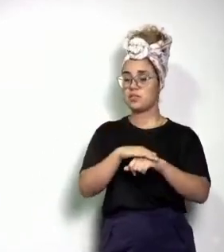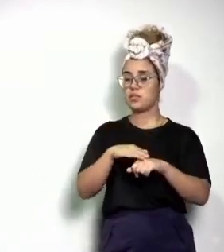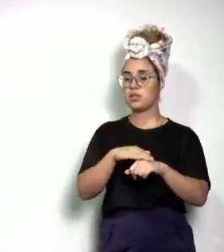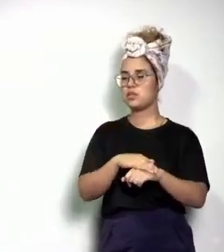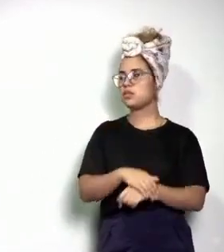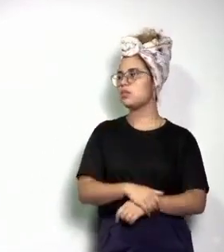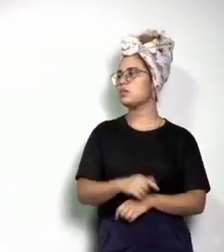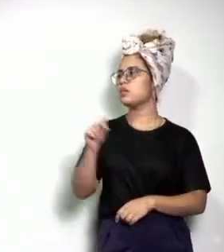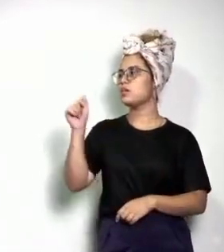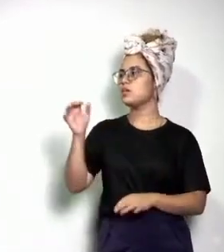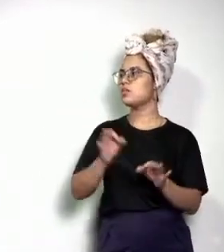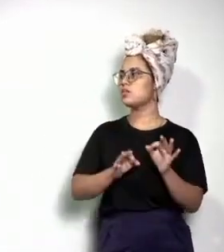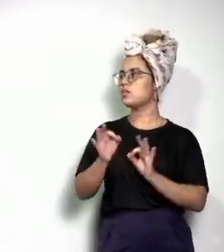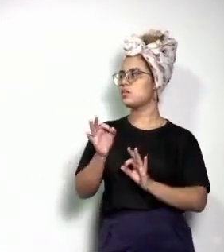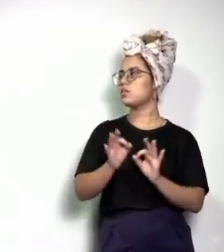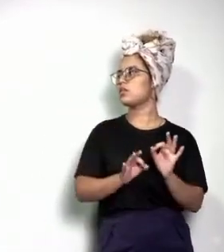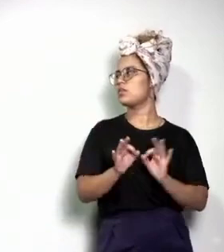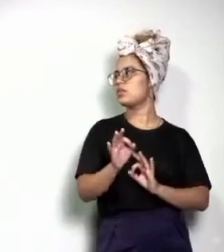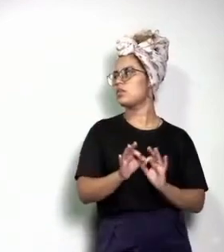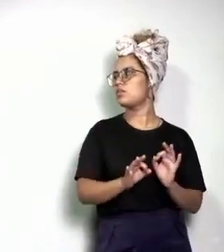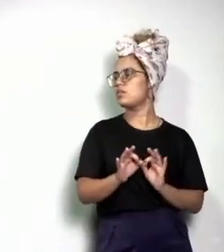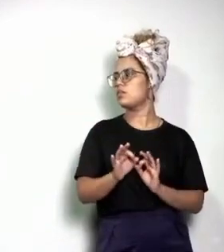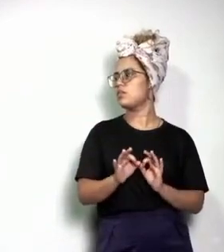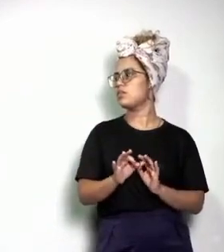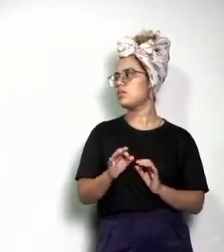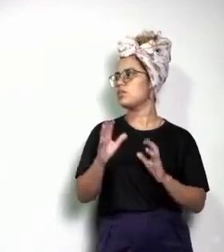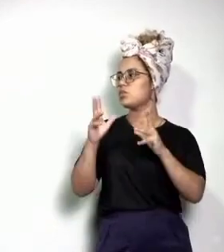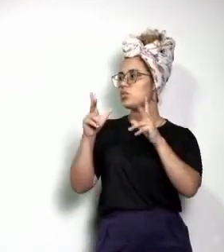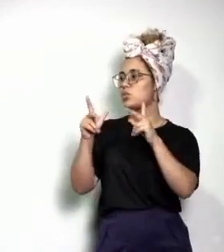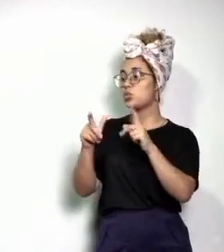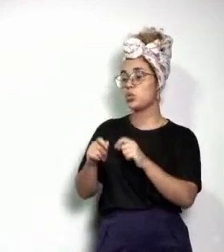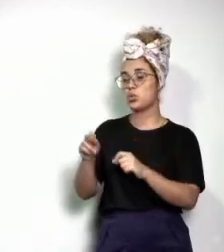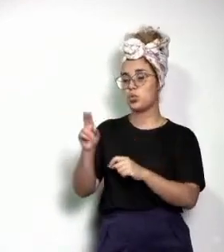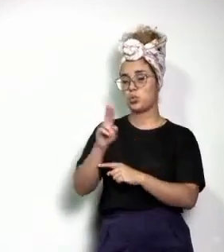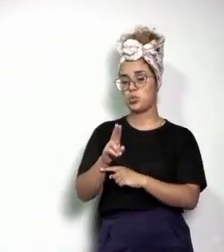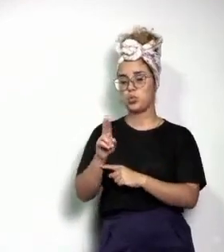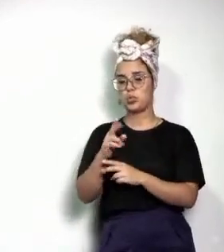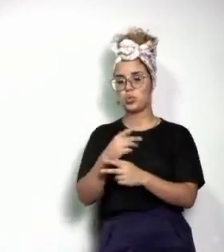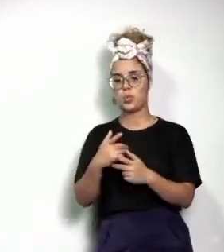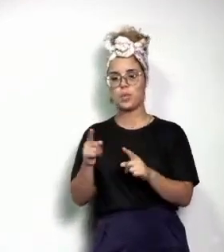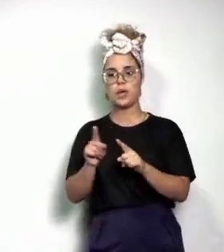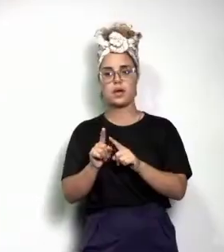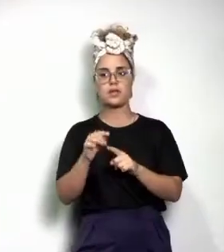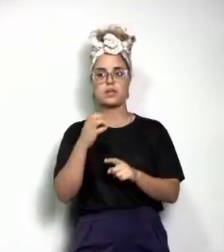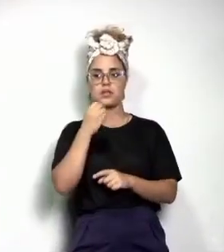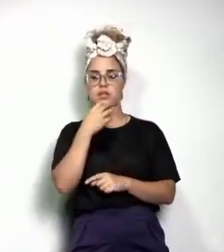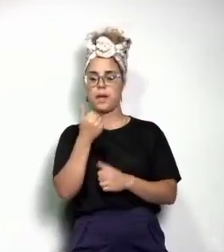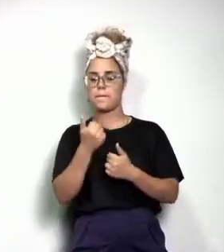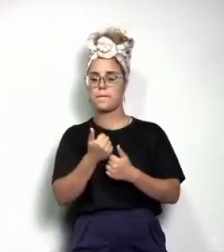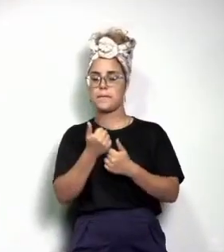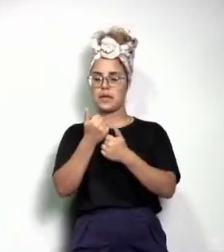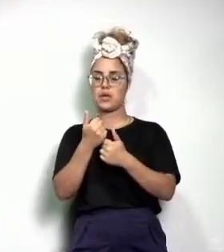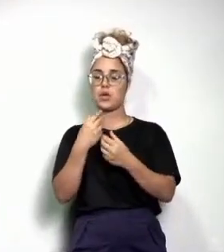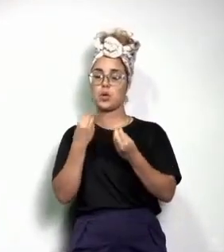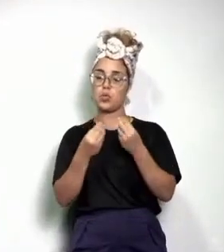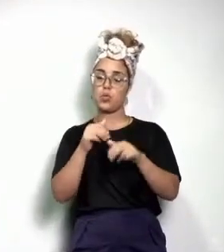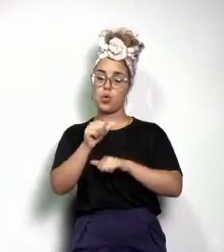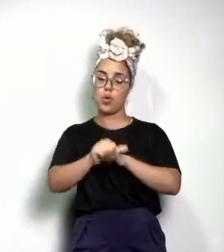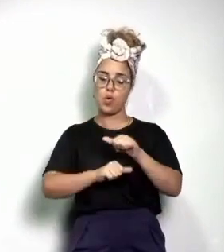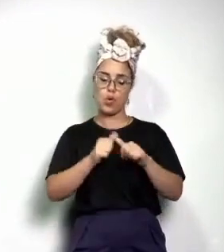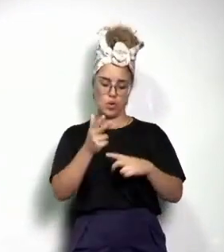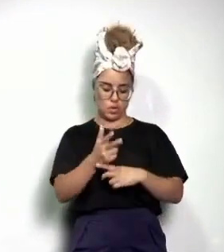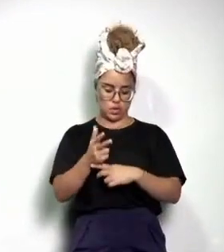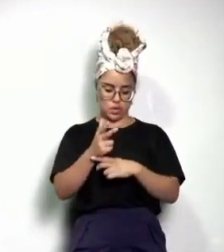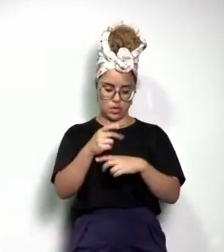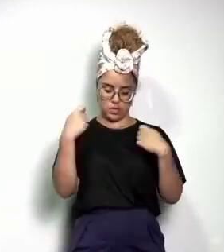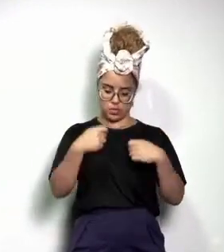Esse setup, ele tá completo, Mas ele também não tem tantos acessórios quanto algumas outras câmeras